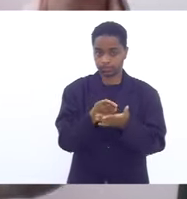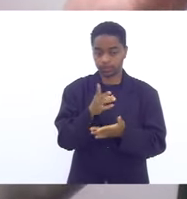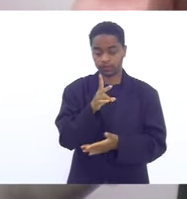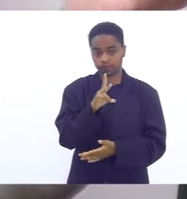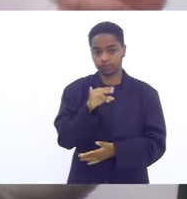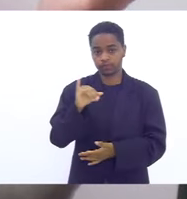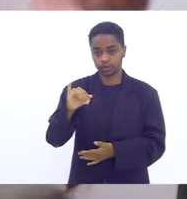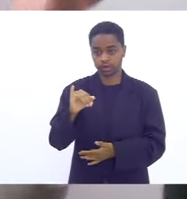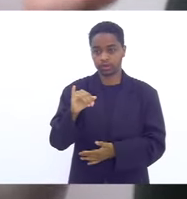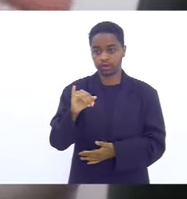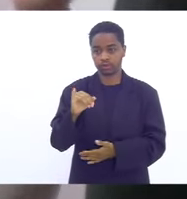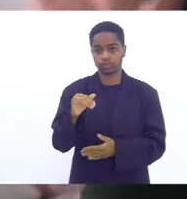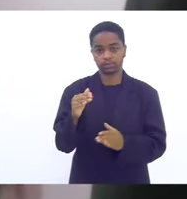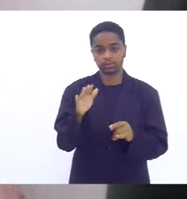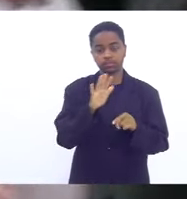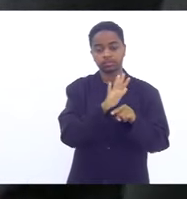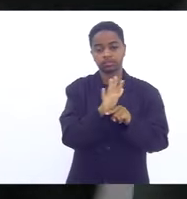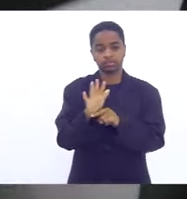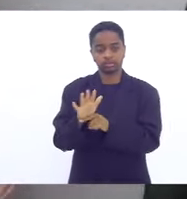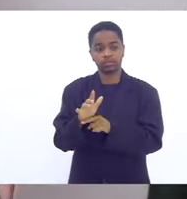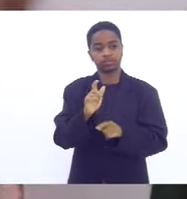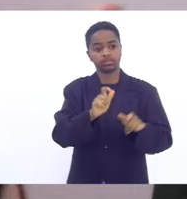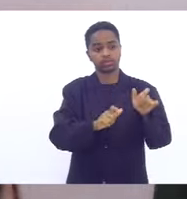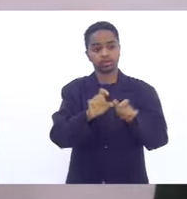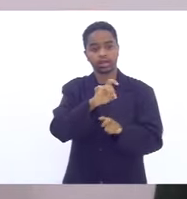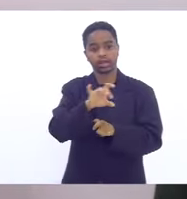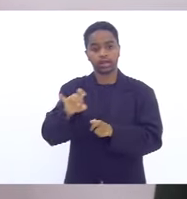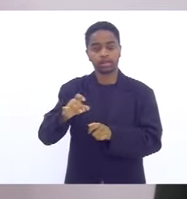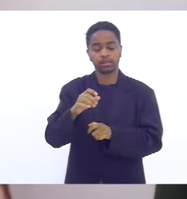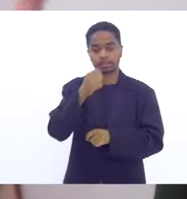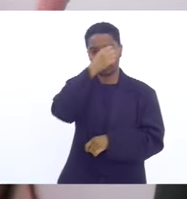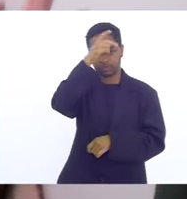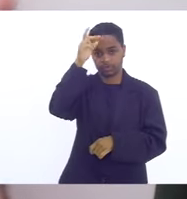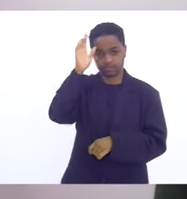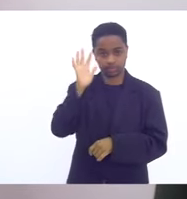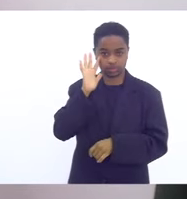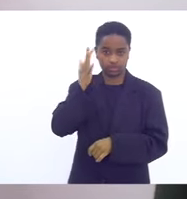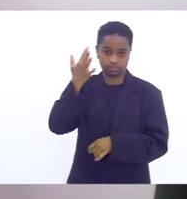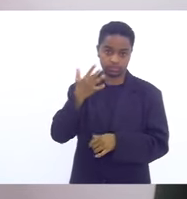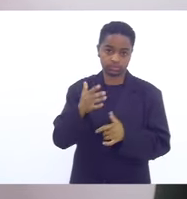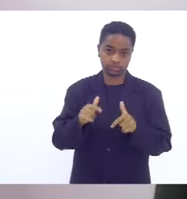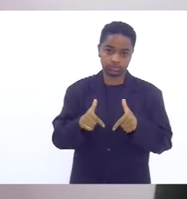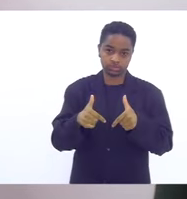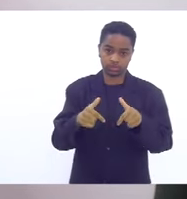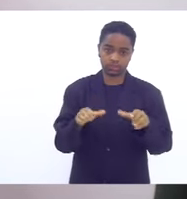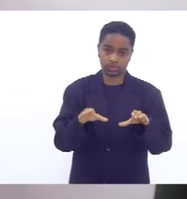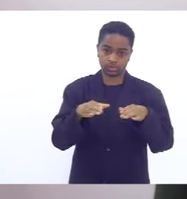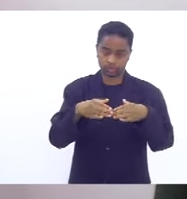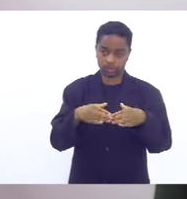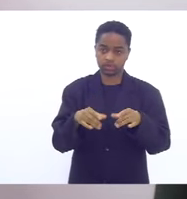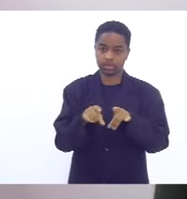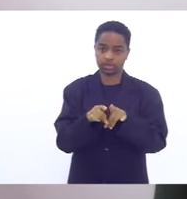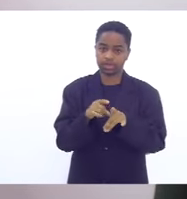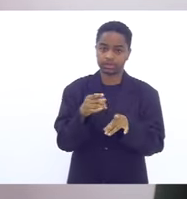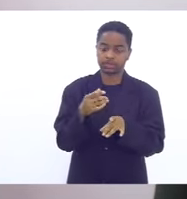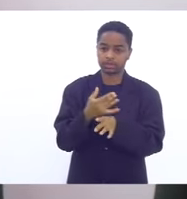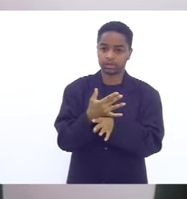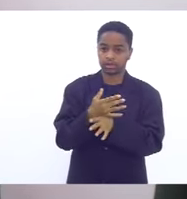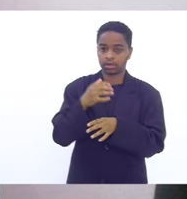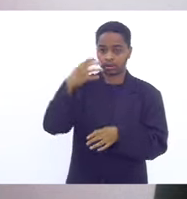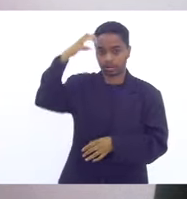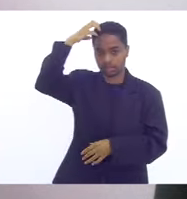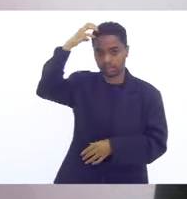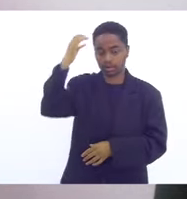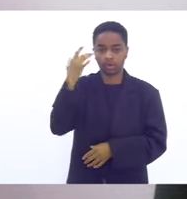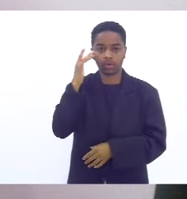o que foi decidido por todos os prefeitos numa ação coletiva. Eu acho que a ação do município de Angra